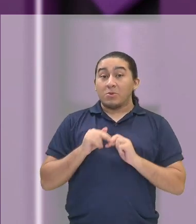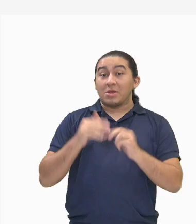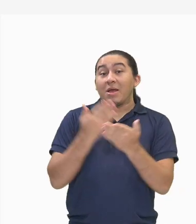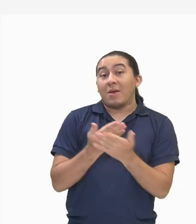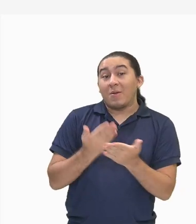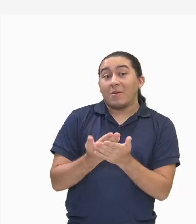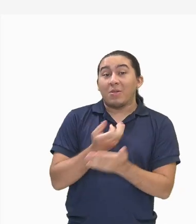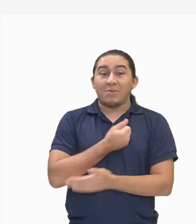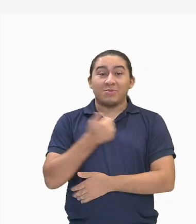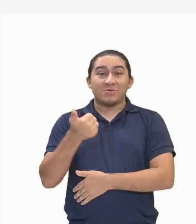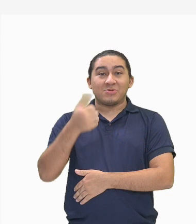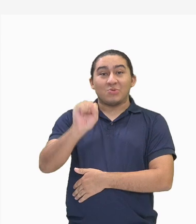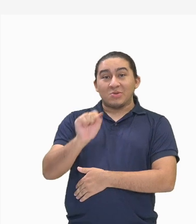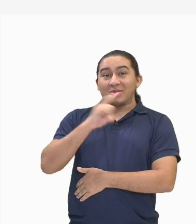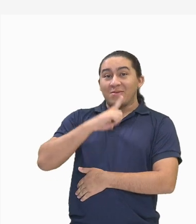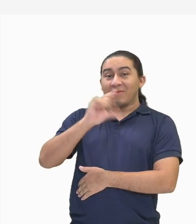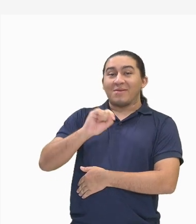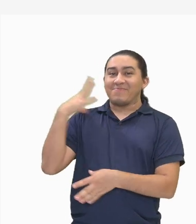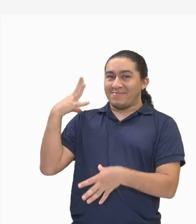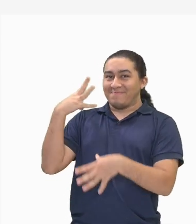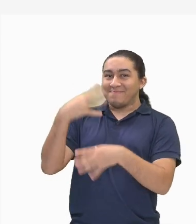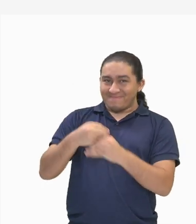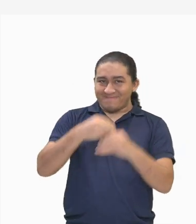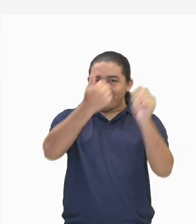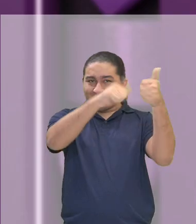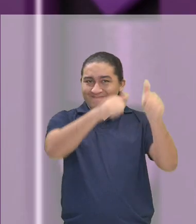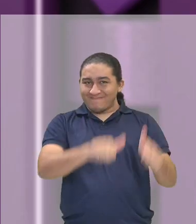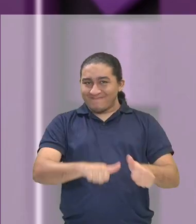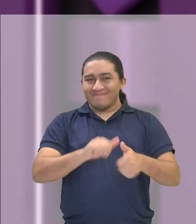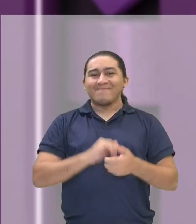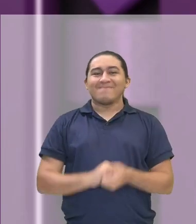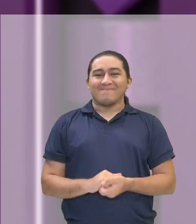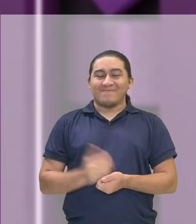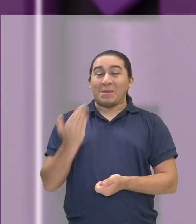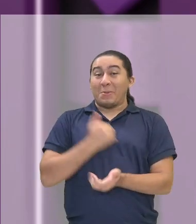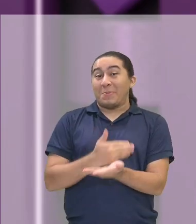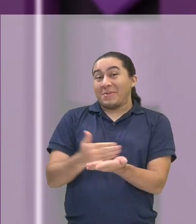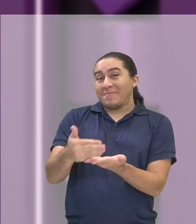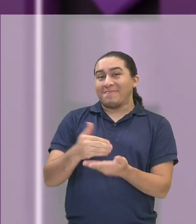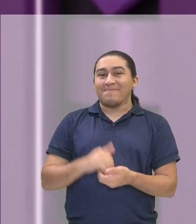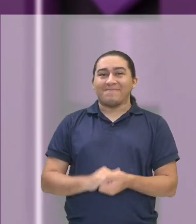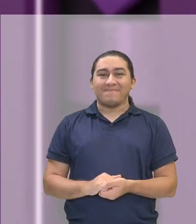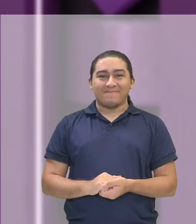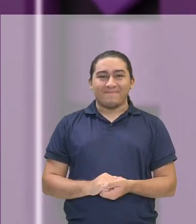número 18, nós teremos revisão e avaliação. Vamos lá então.